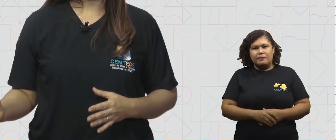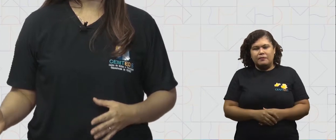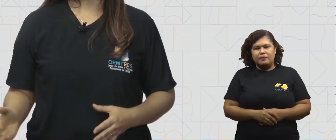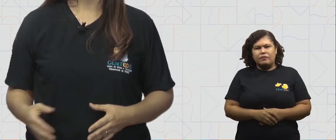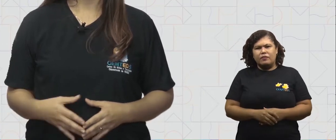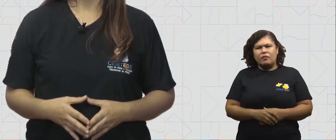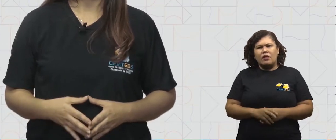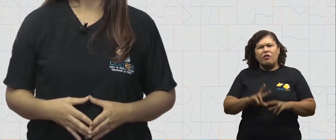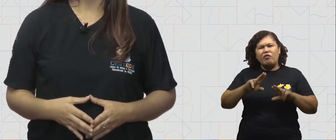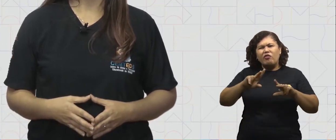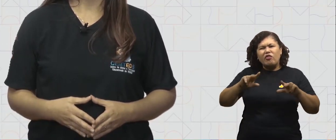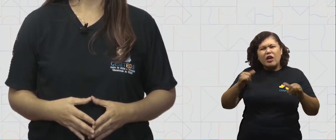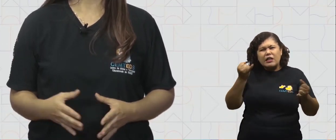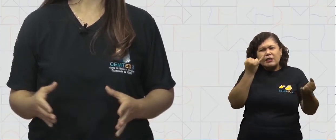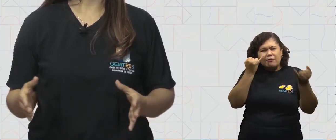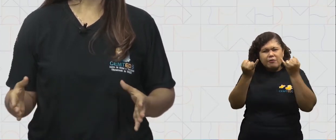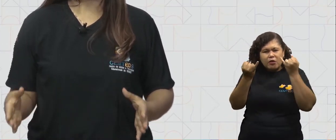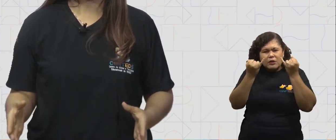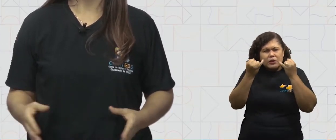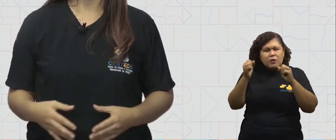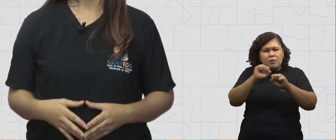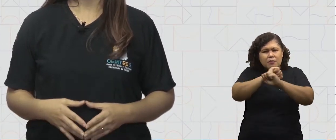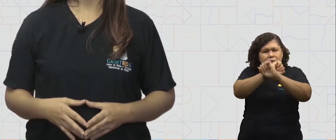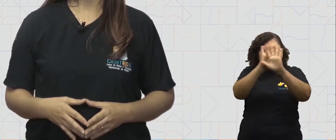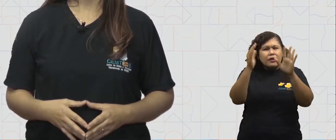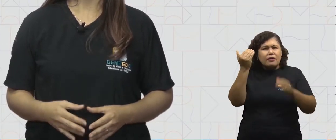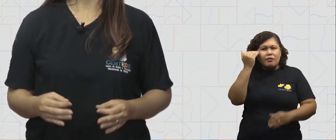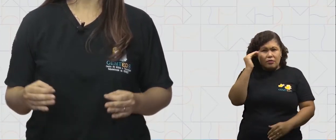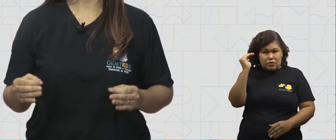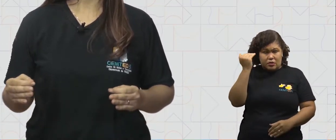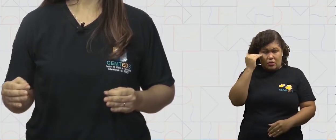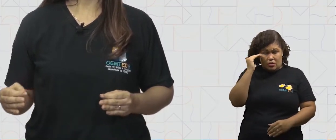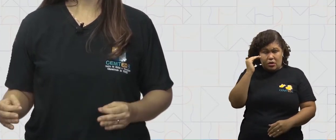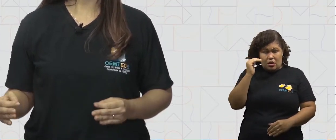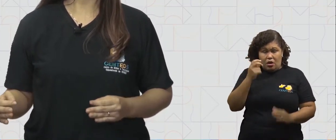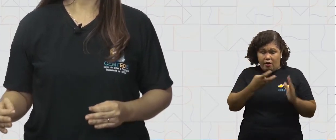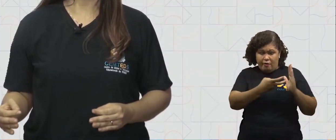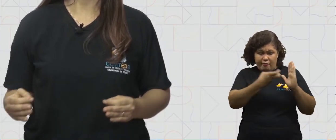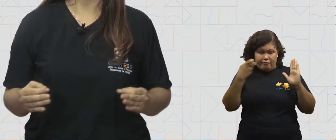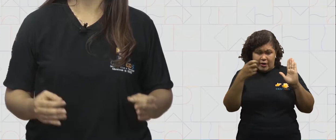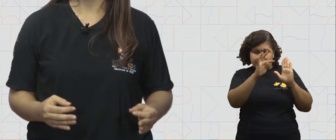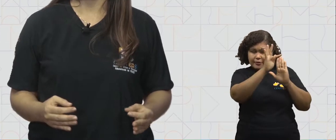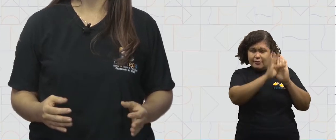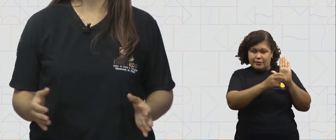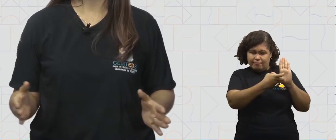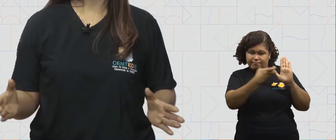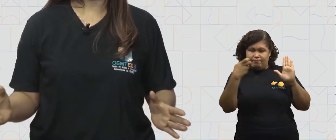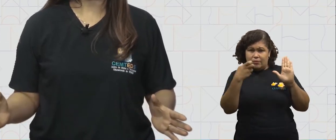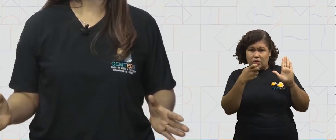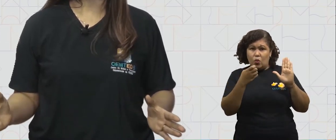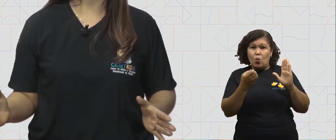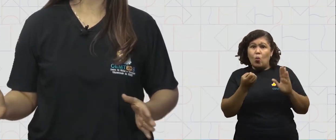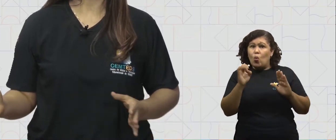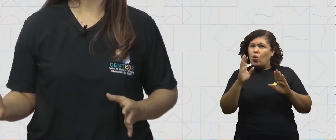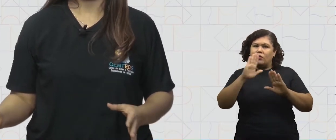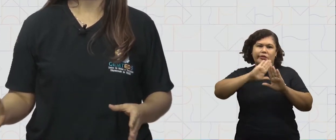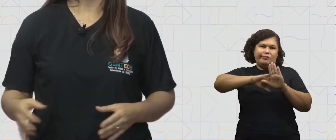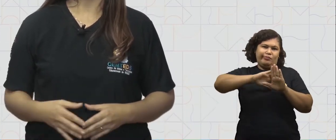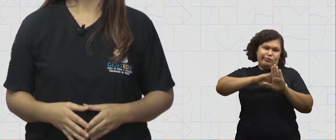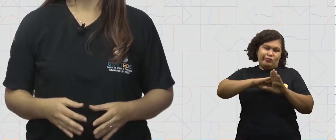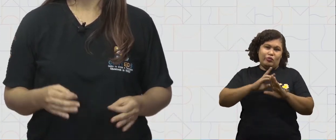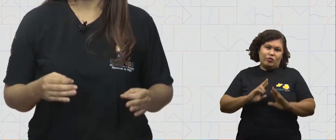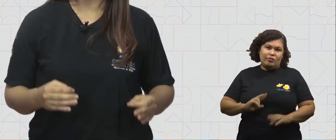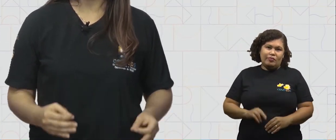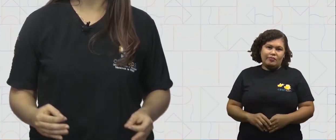das informações que necessitamos para compreender um texto são facilmente encontradas e outras